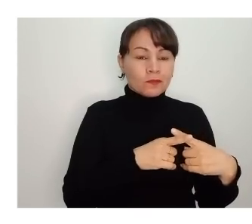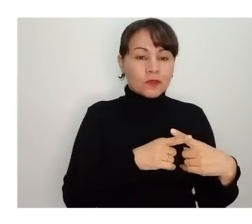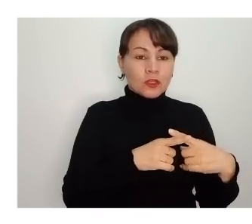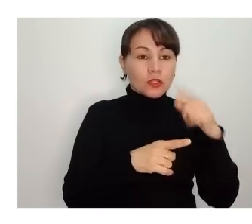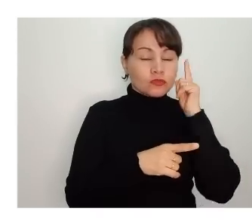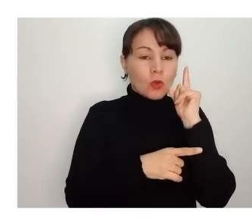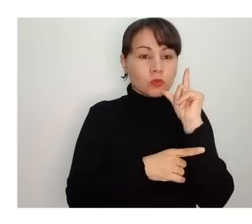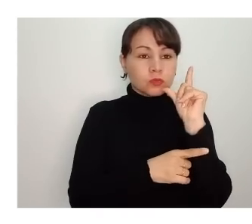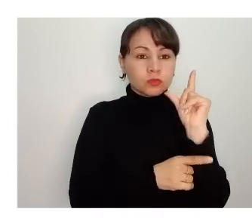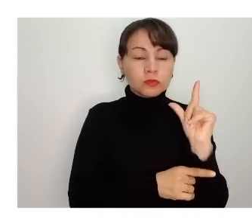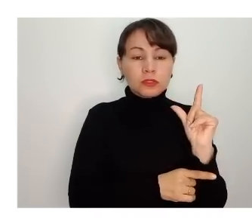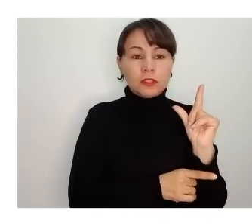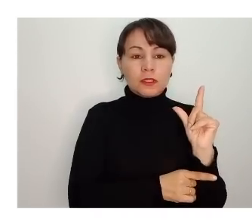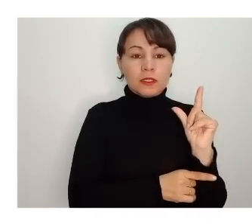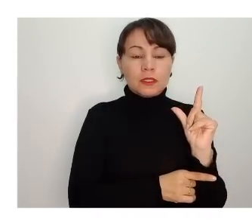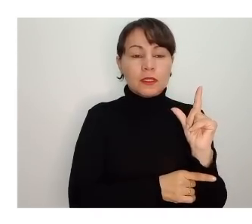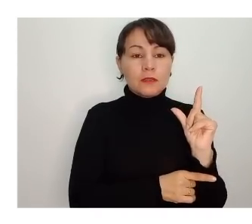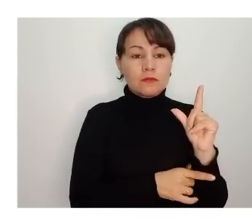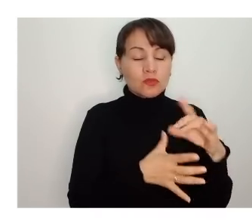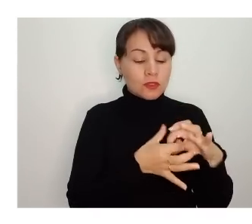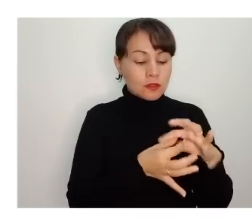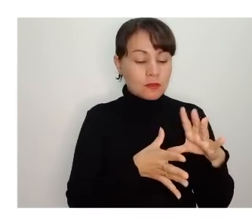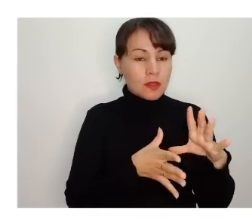dela que nós vamos